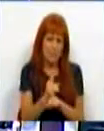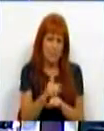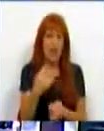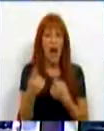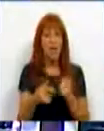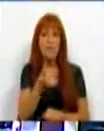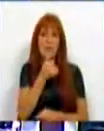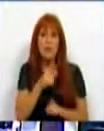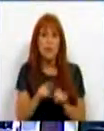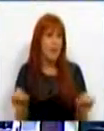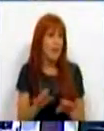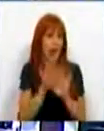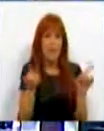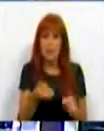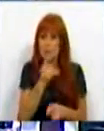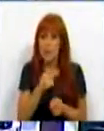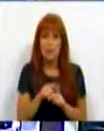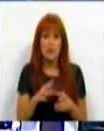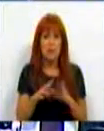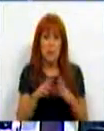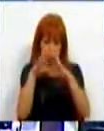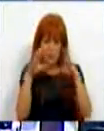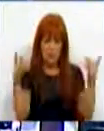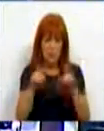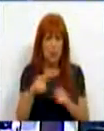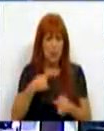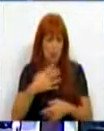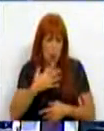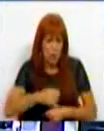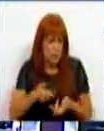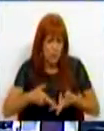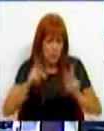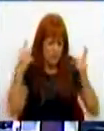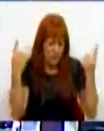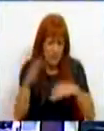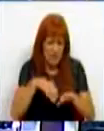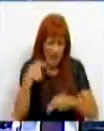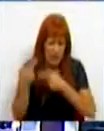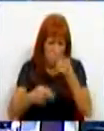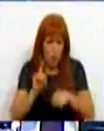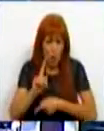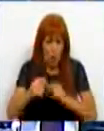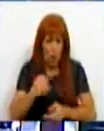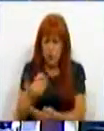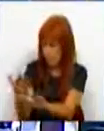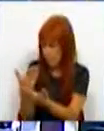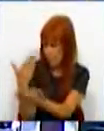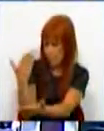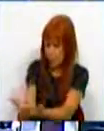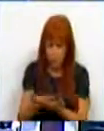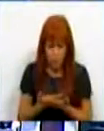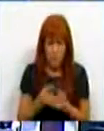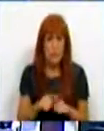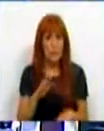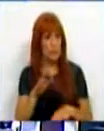algumas daquelas medidas são claramente medidas consensuais. Portanto, e nós estamos completamente disponíveis para fazer a avaliação daquilo que nos é proposto e para,